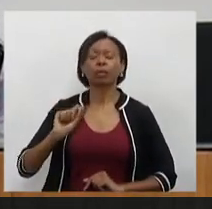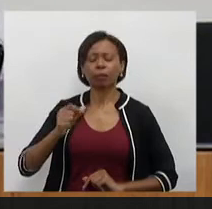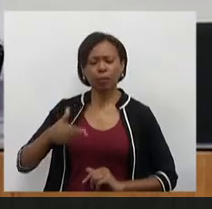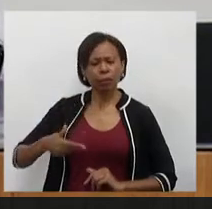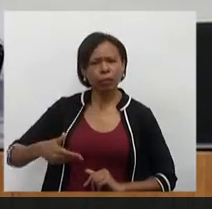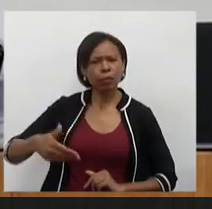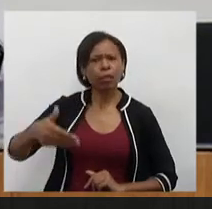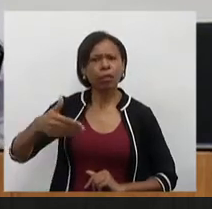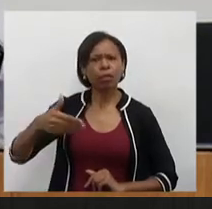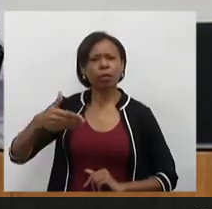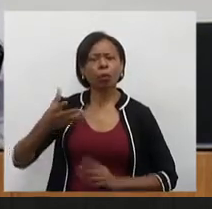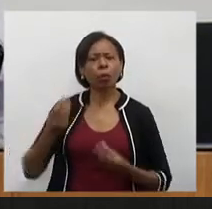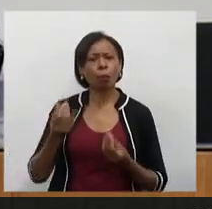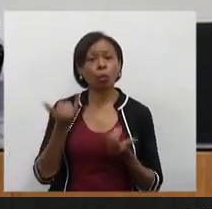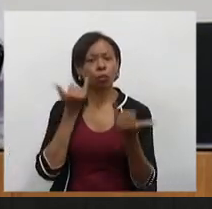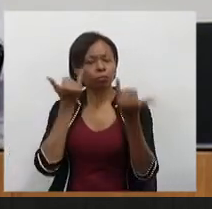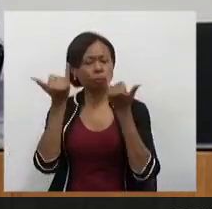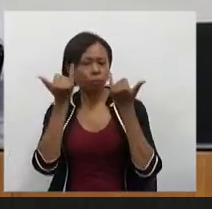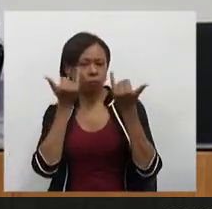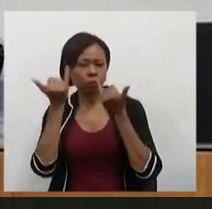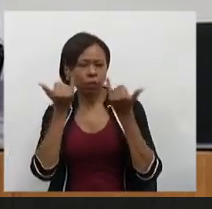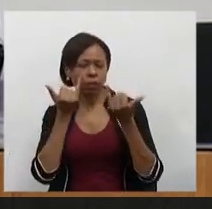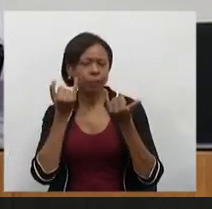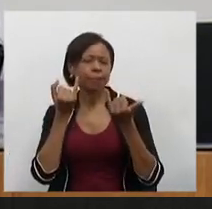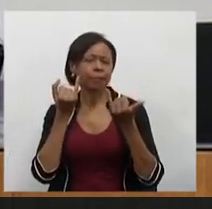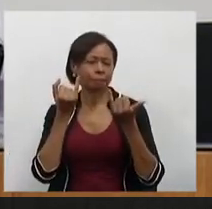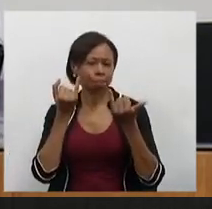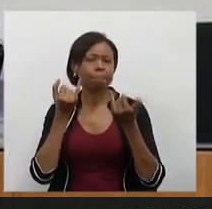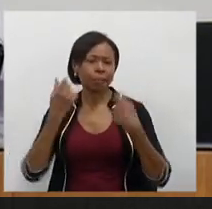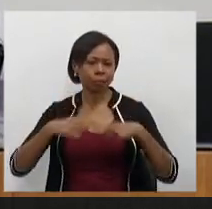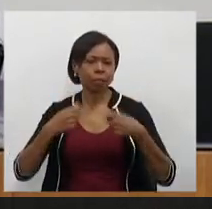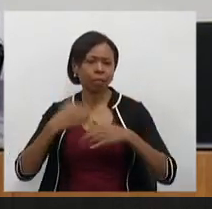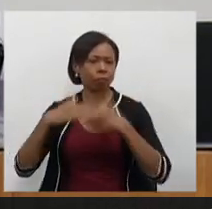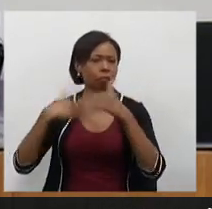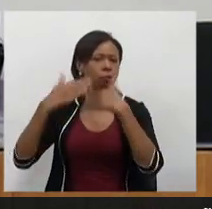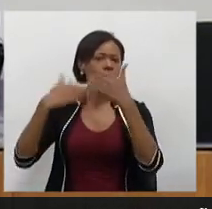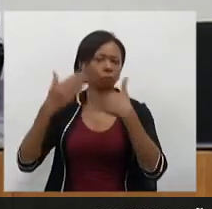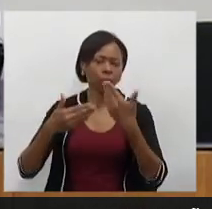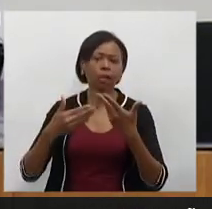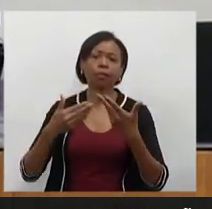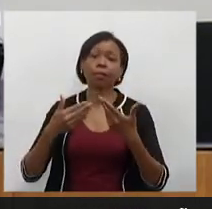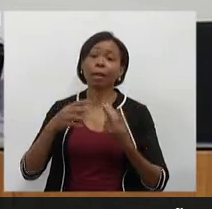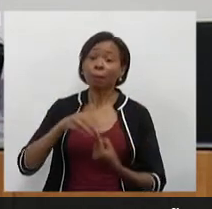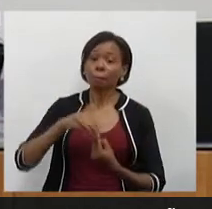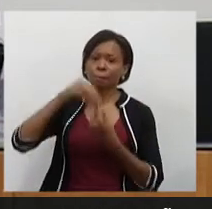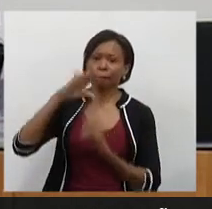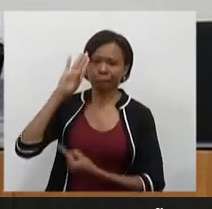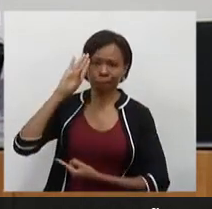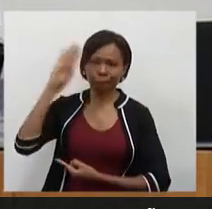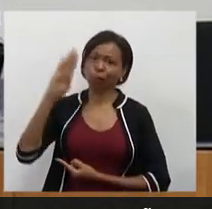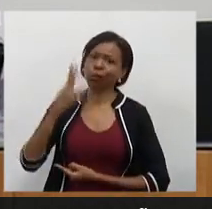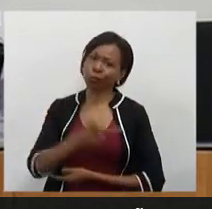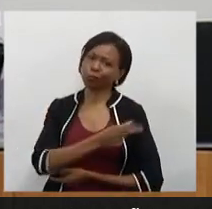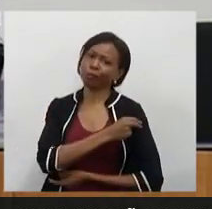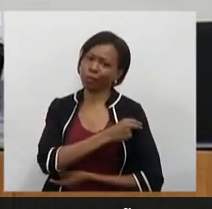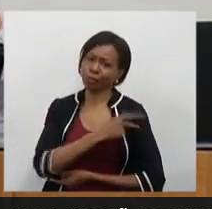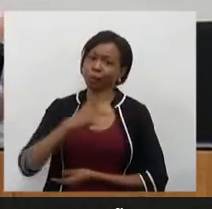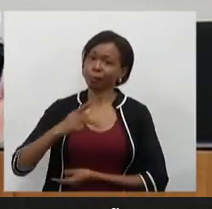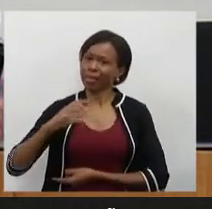colocações fundamentais para a construção daqui para frente, né, na execução dessa prioridade aí dos